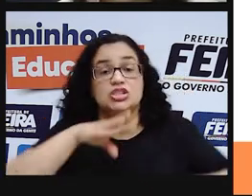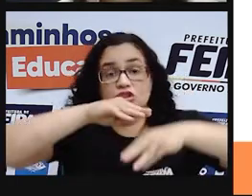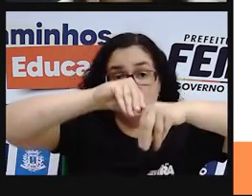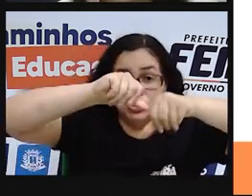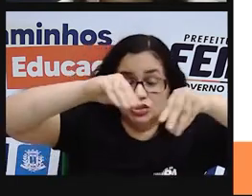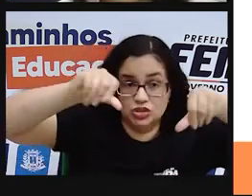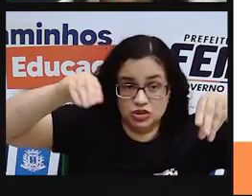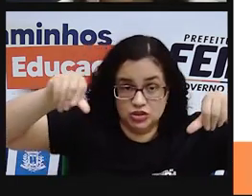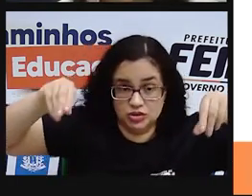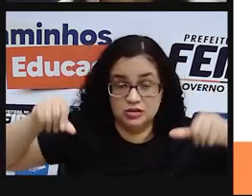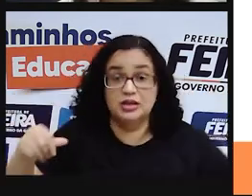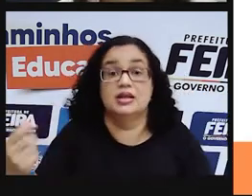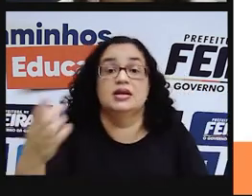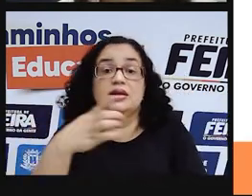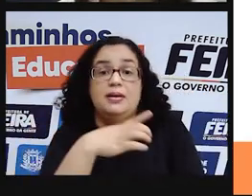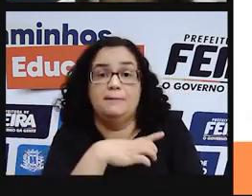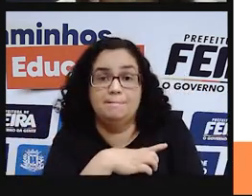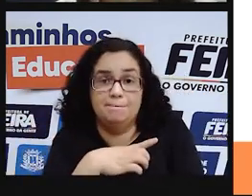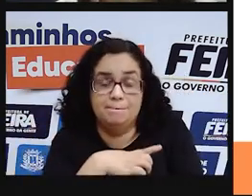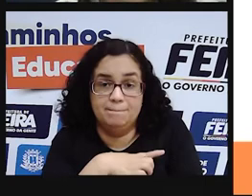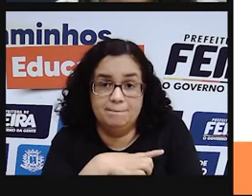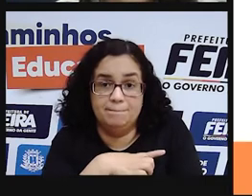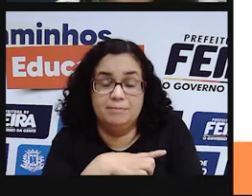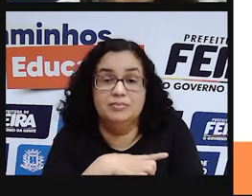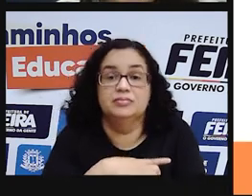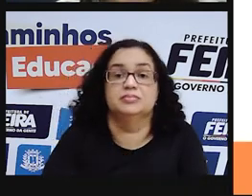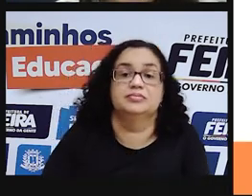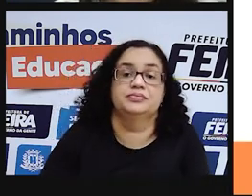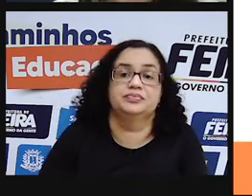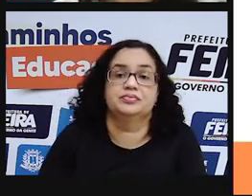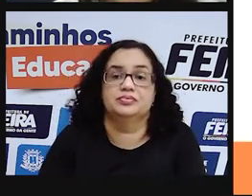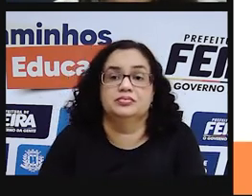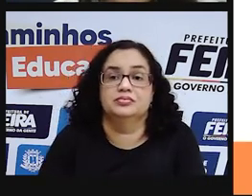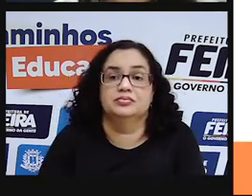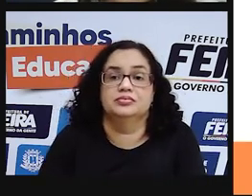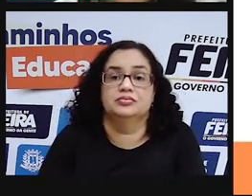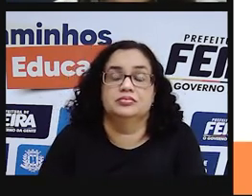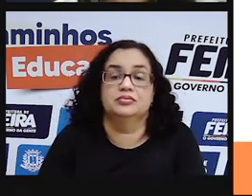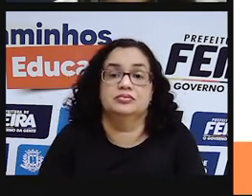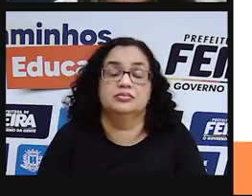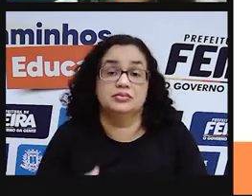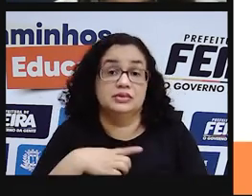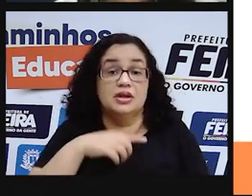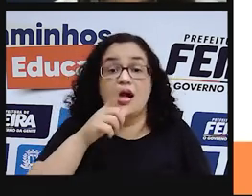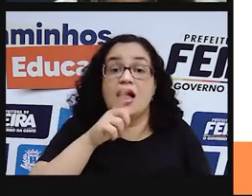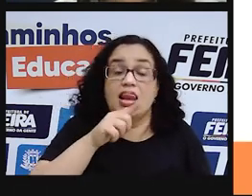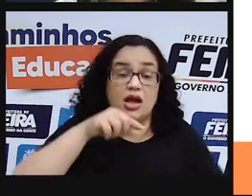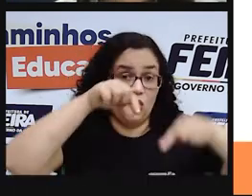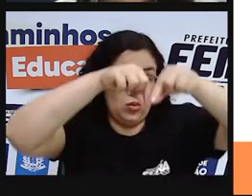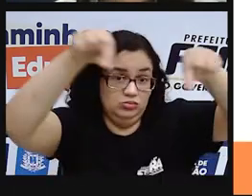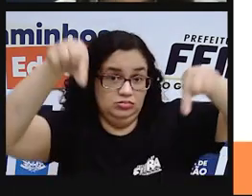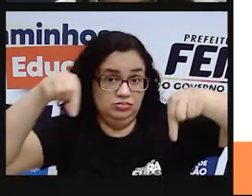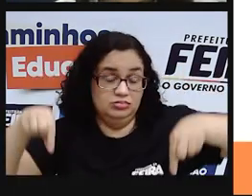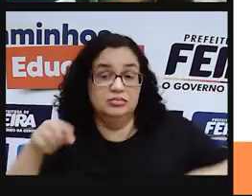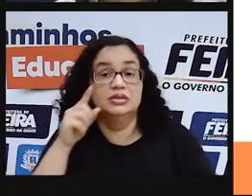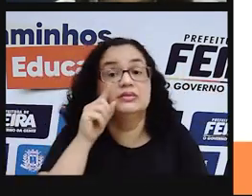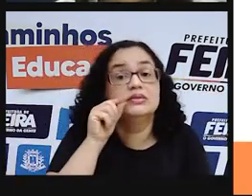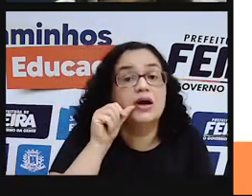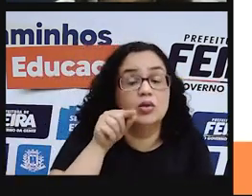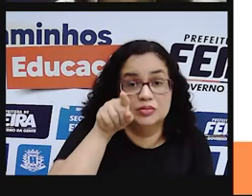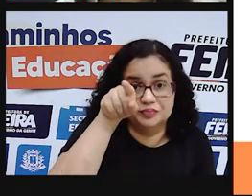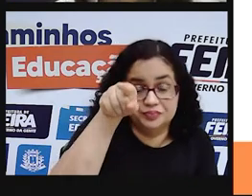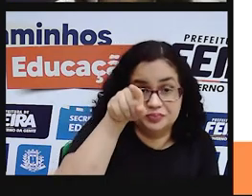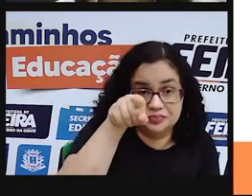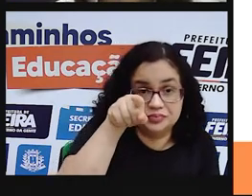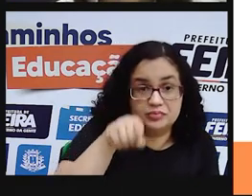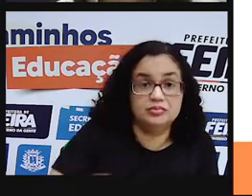por Olarias instaladas na margem da Lagoa então assim a Lagoa Salgada também é uma